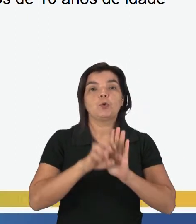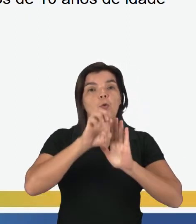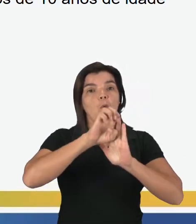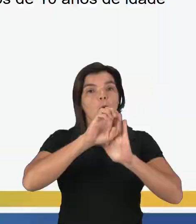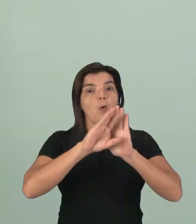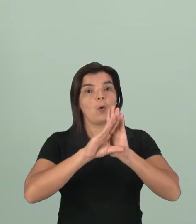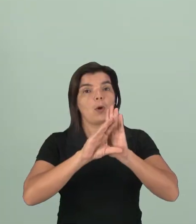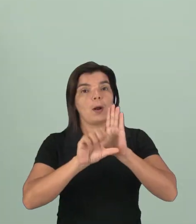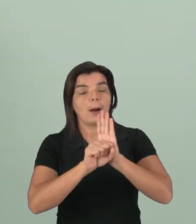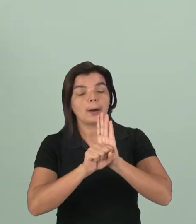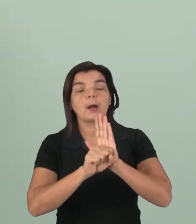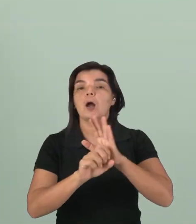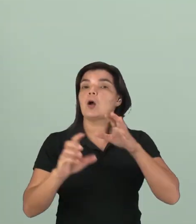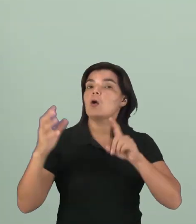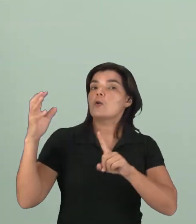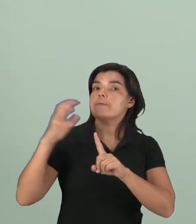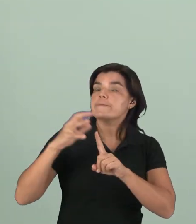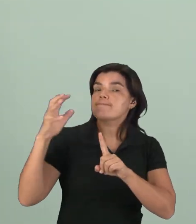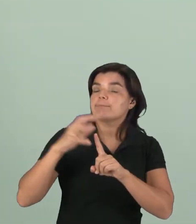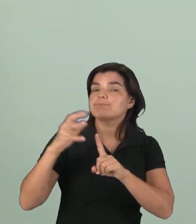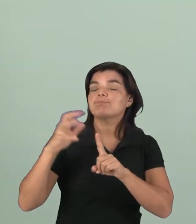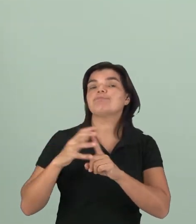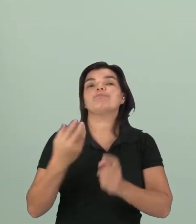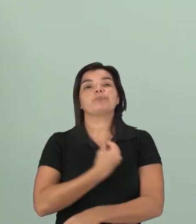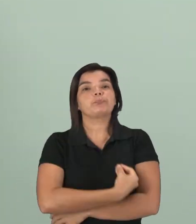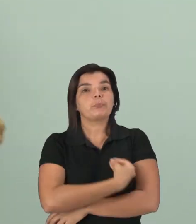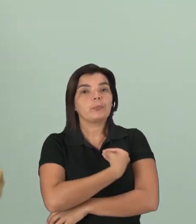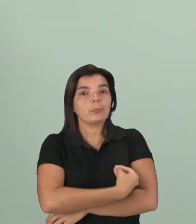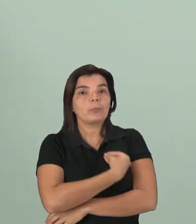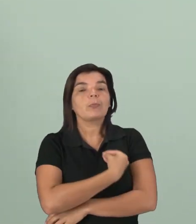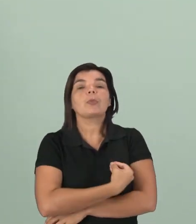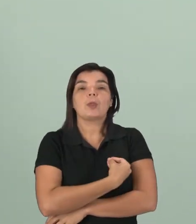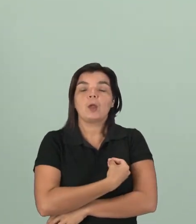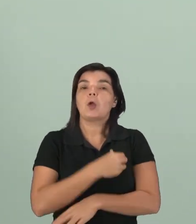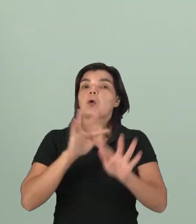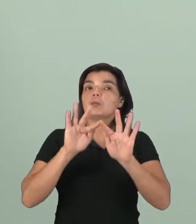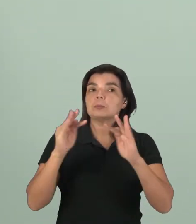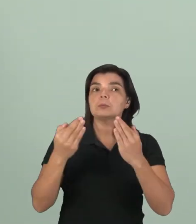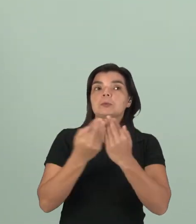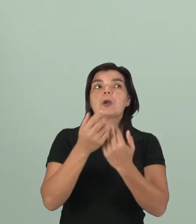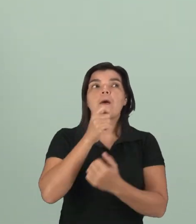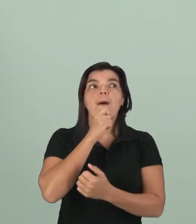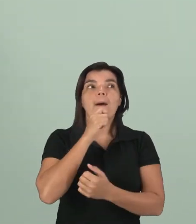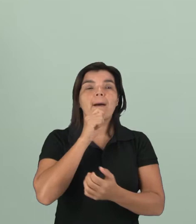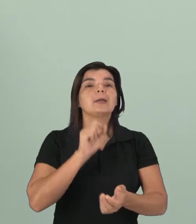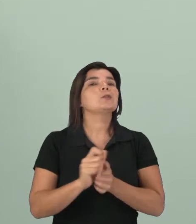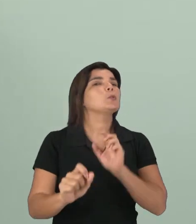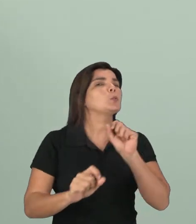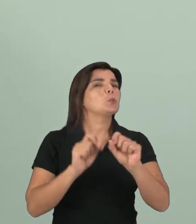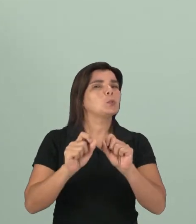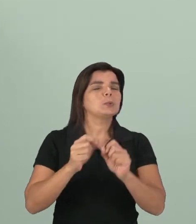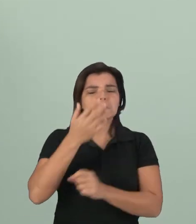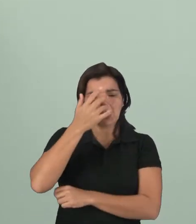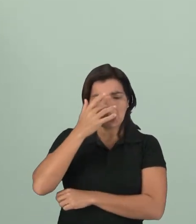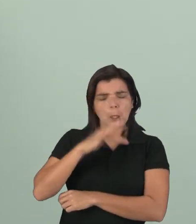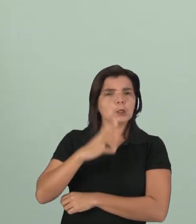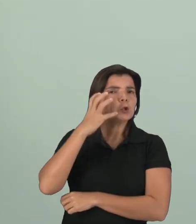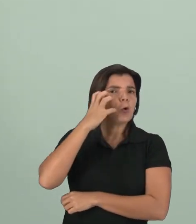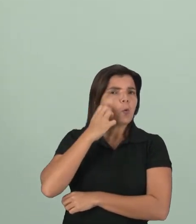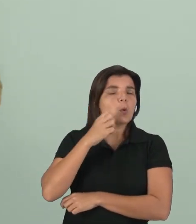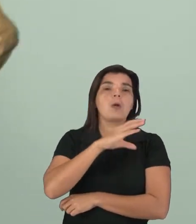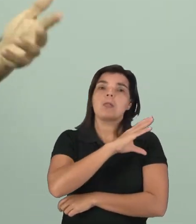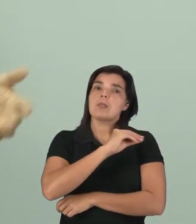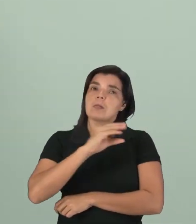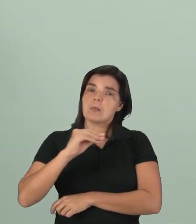e do adolescente influenciem sobre esse modo de vida de suas famílias que ainda adotam as crianças e